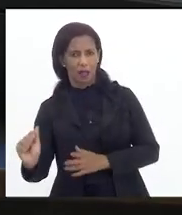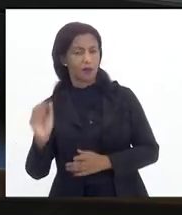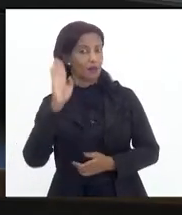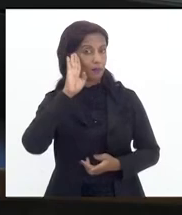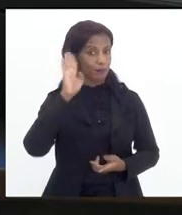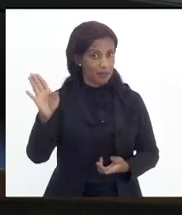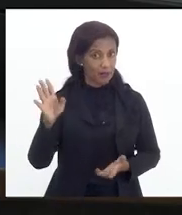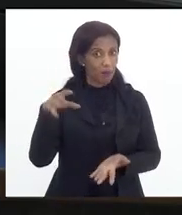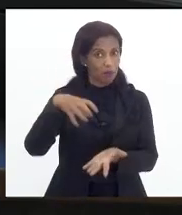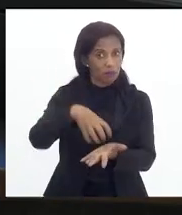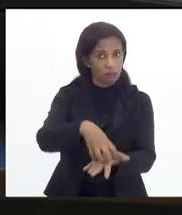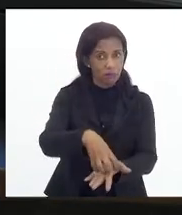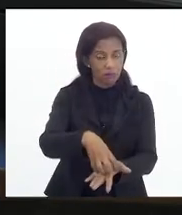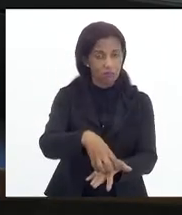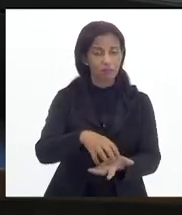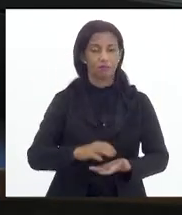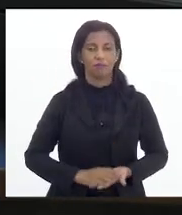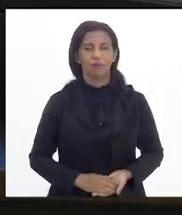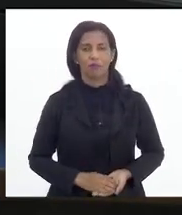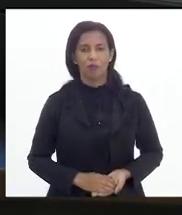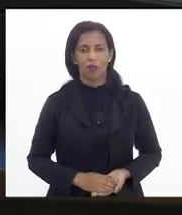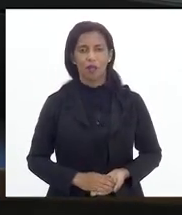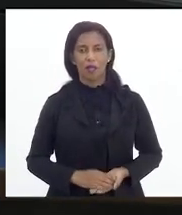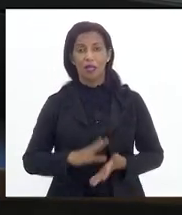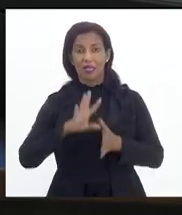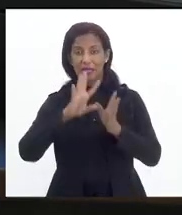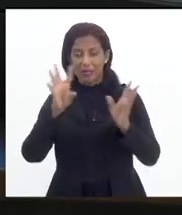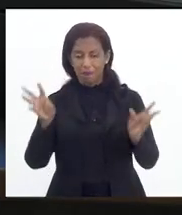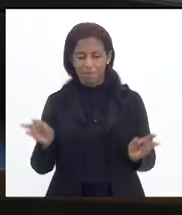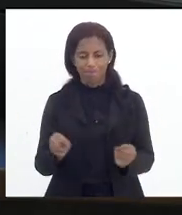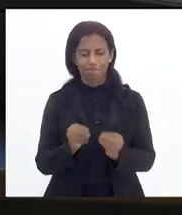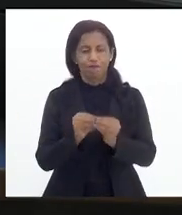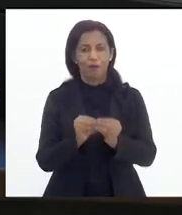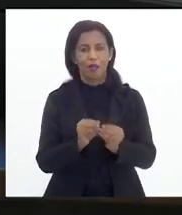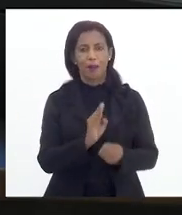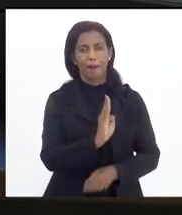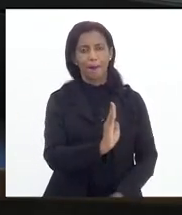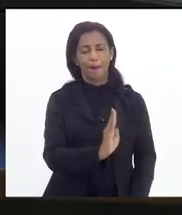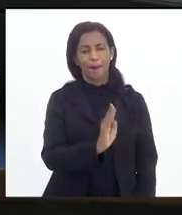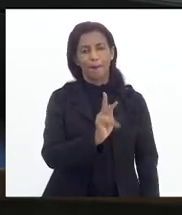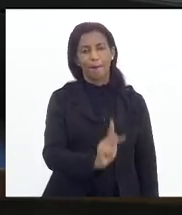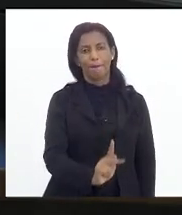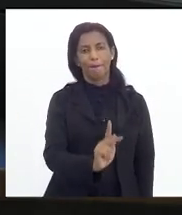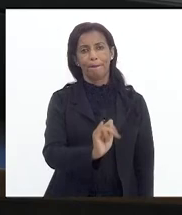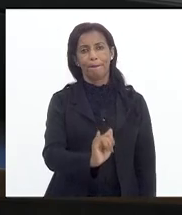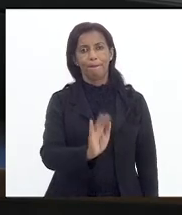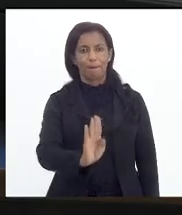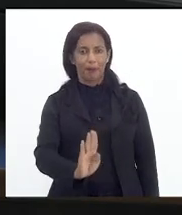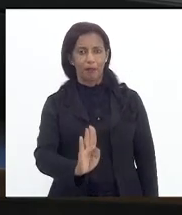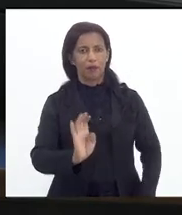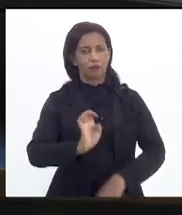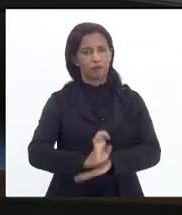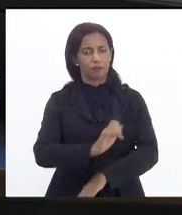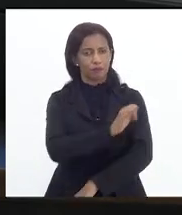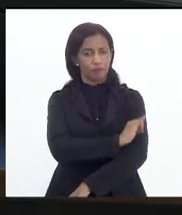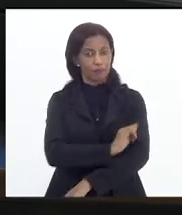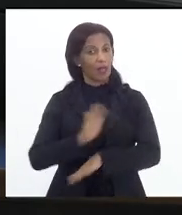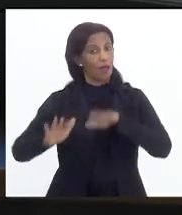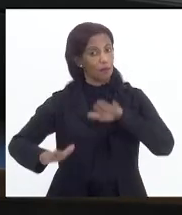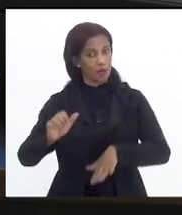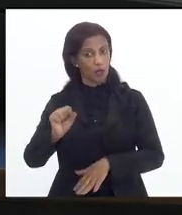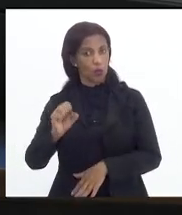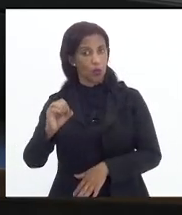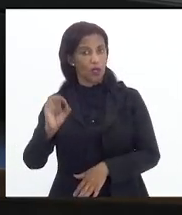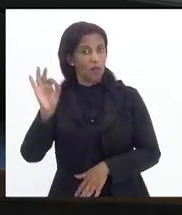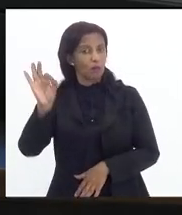é o principal setor no que compõem o PIB do Estado do Rio de Janeiro apesar de estarmos aqui com oitenta